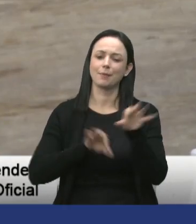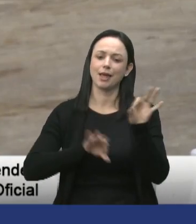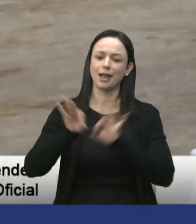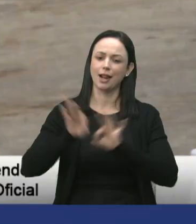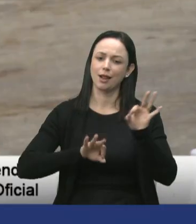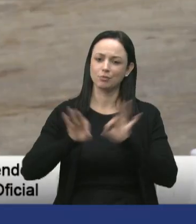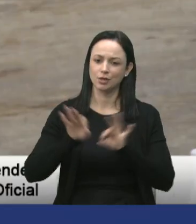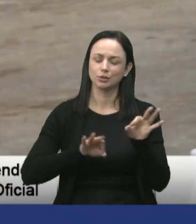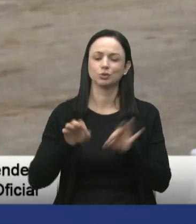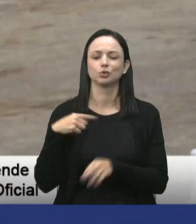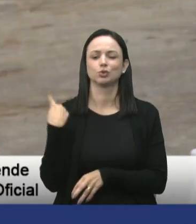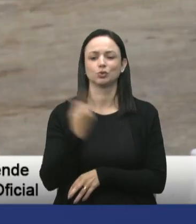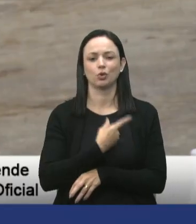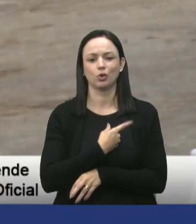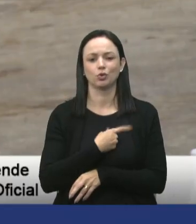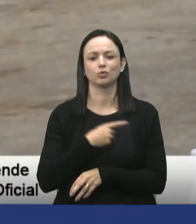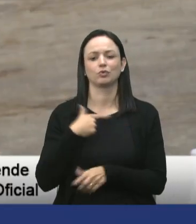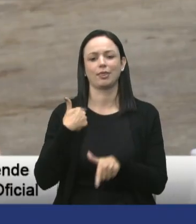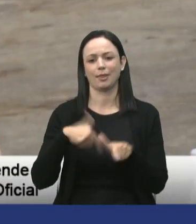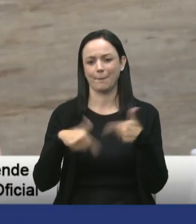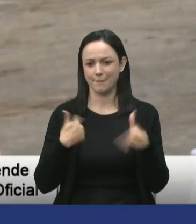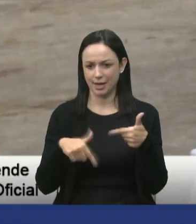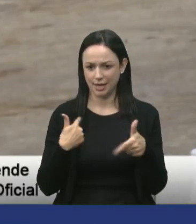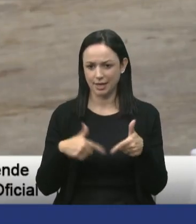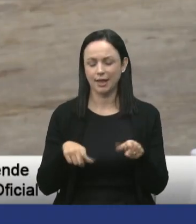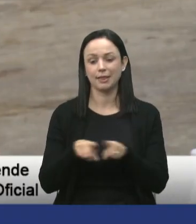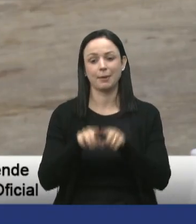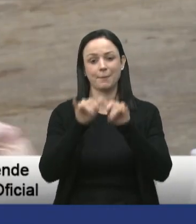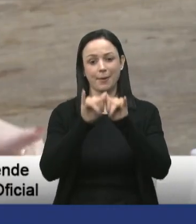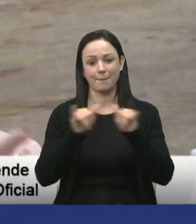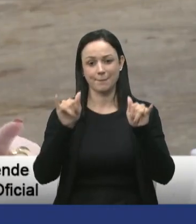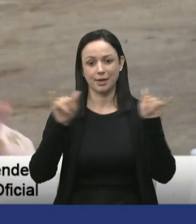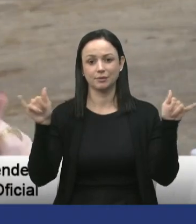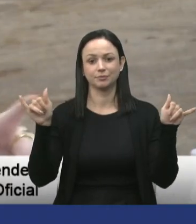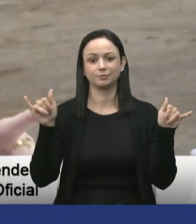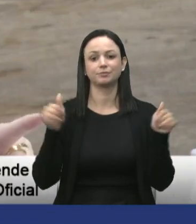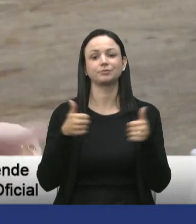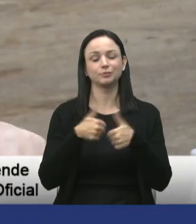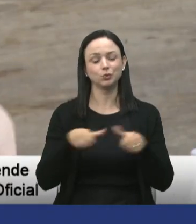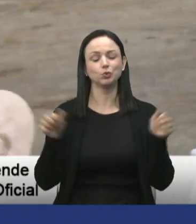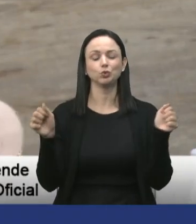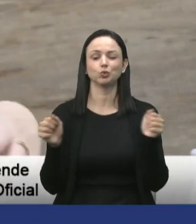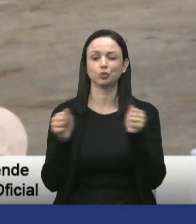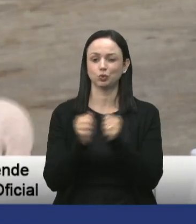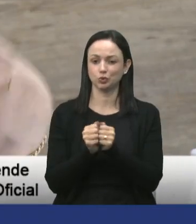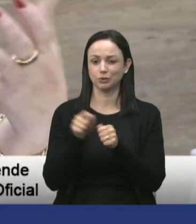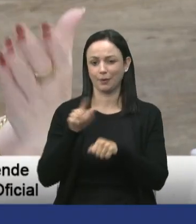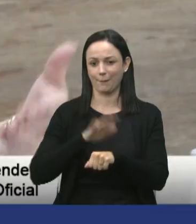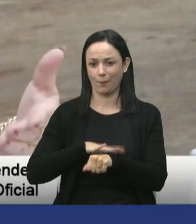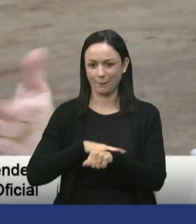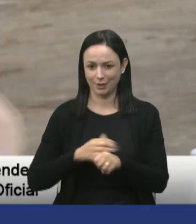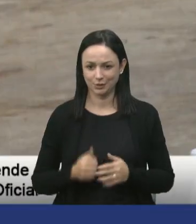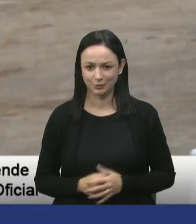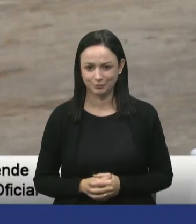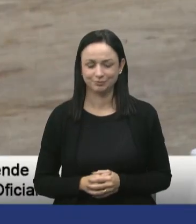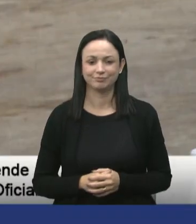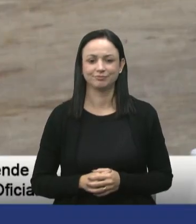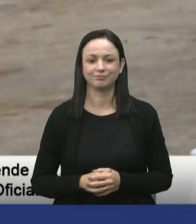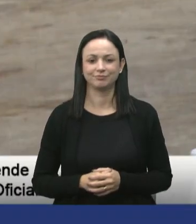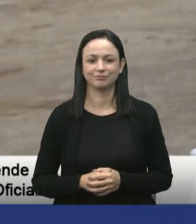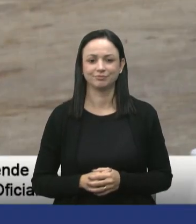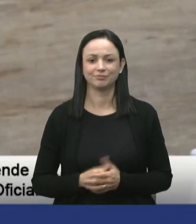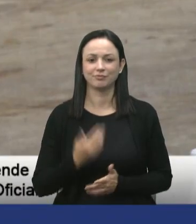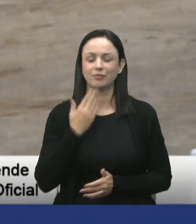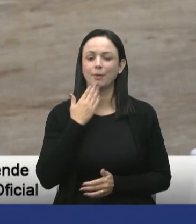do nosso plano de trabalho, como na campanha, e eles estão junto nesse momento. O